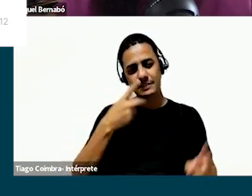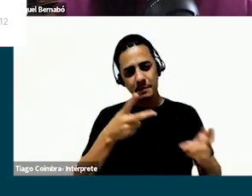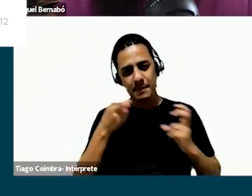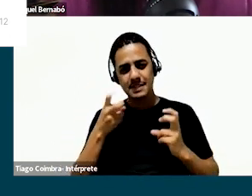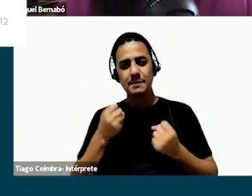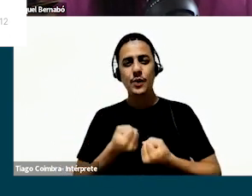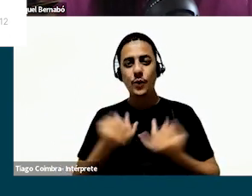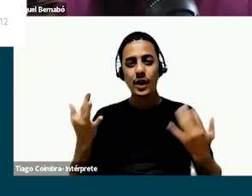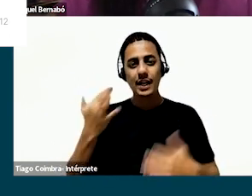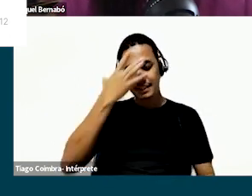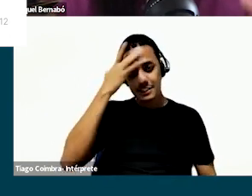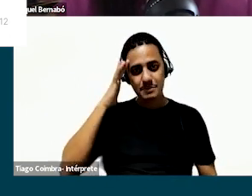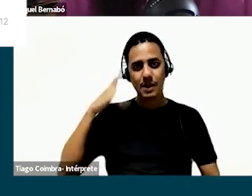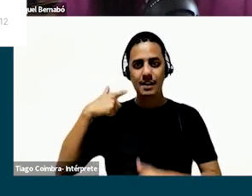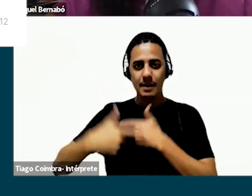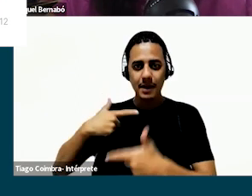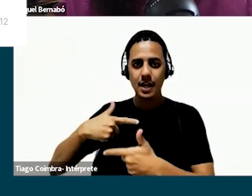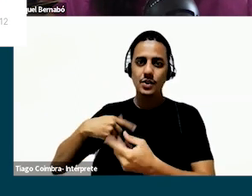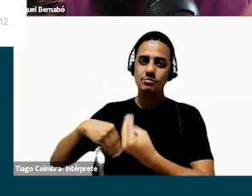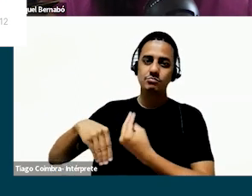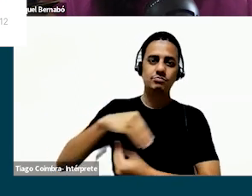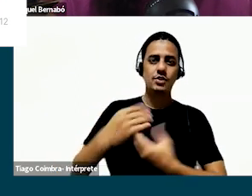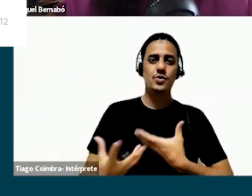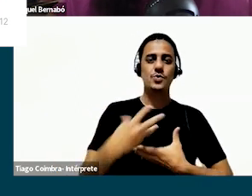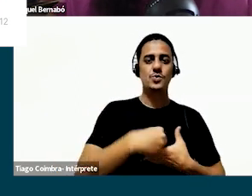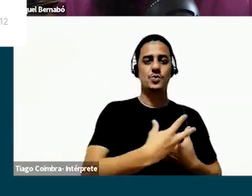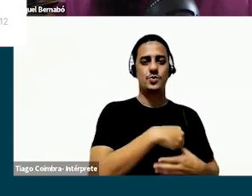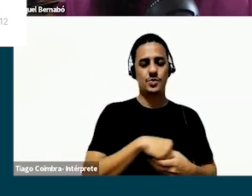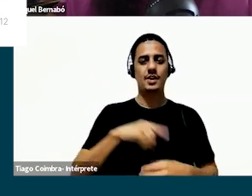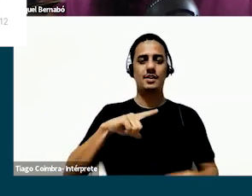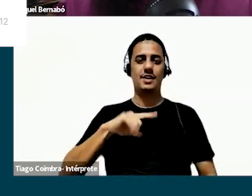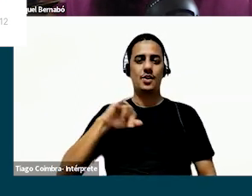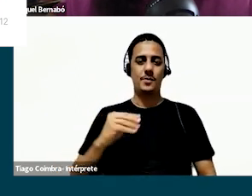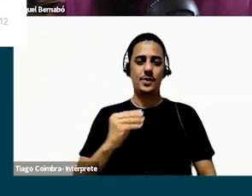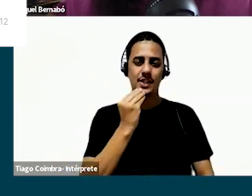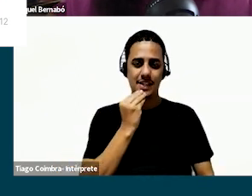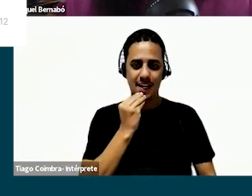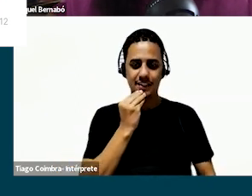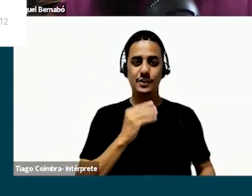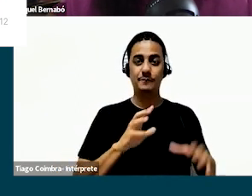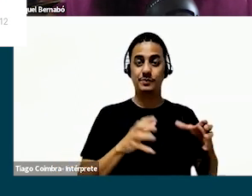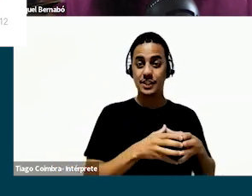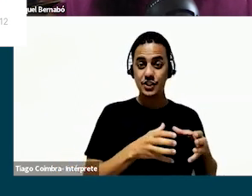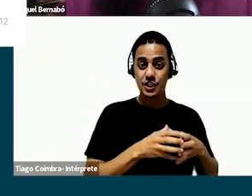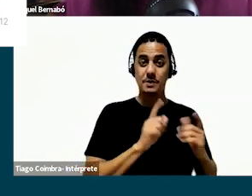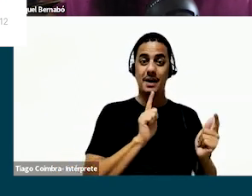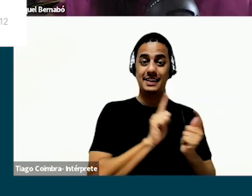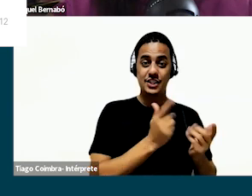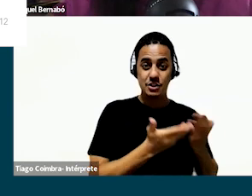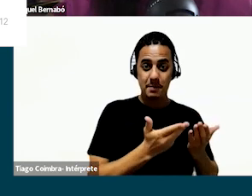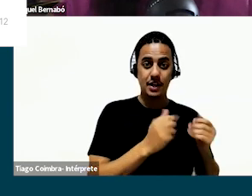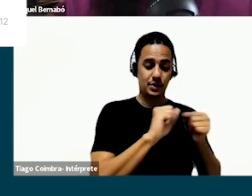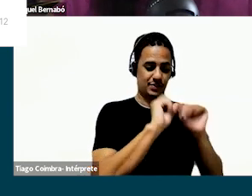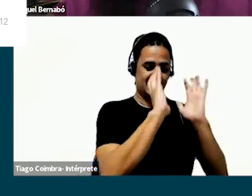Mas durante minha fala, vocês conseguiram perceber o quanto outras pessoas, trabalhadoras envolvidas no processo, foram importantes para descobrir todas essas oportunidades. O